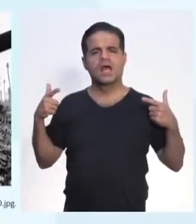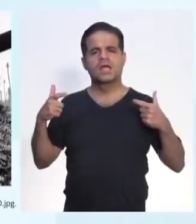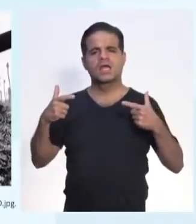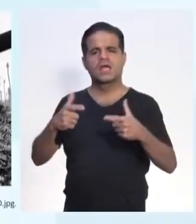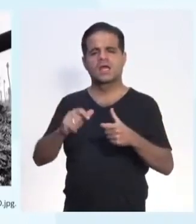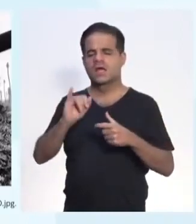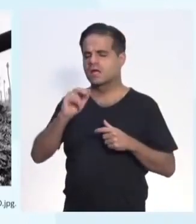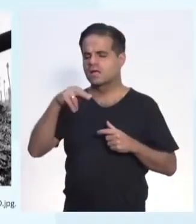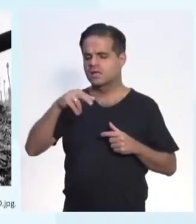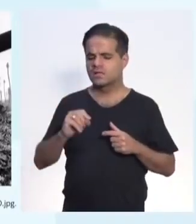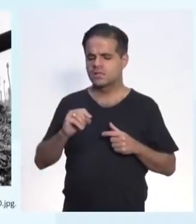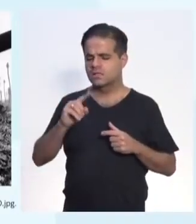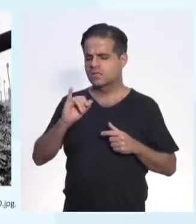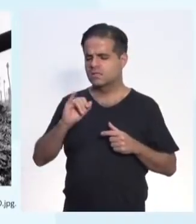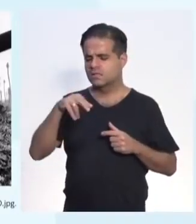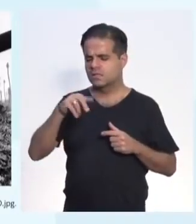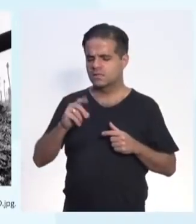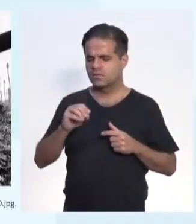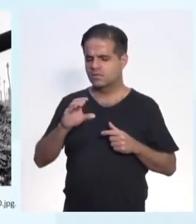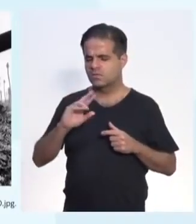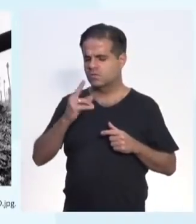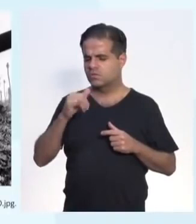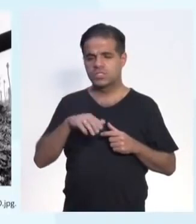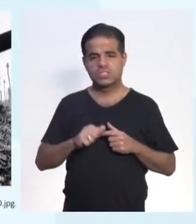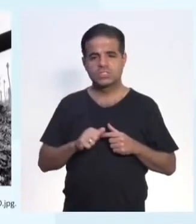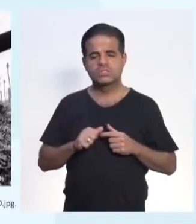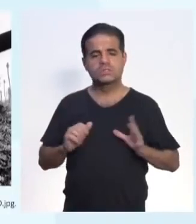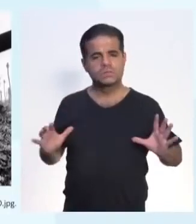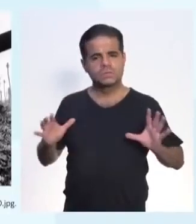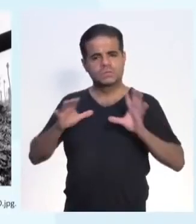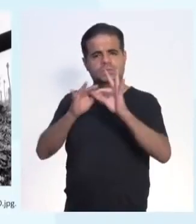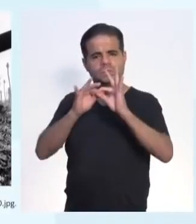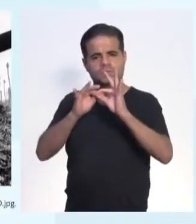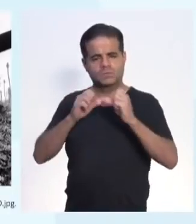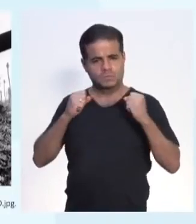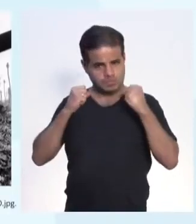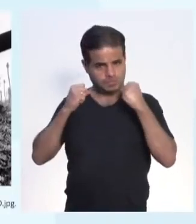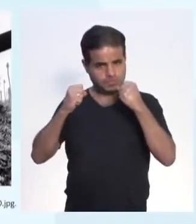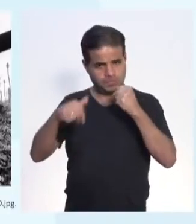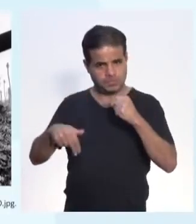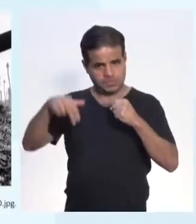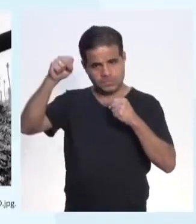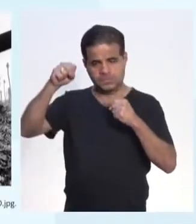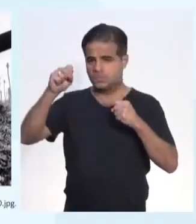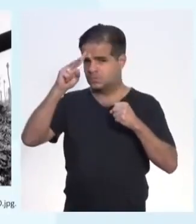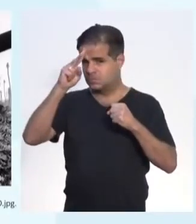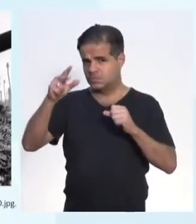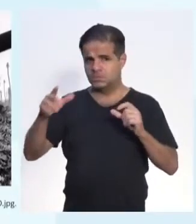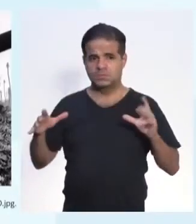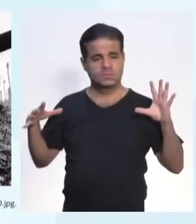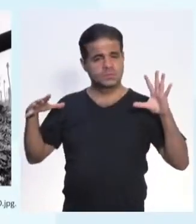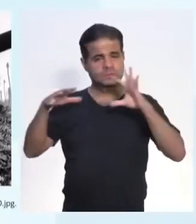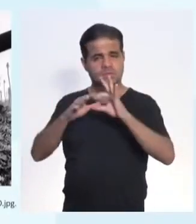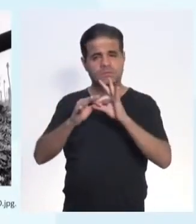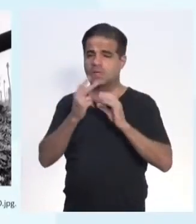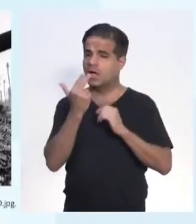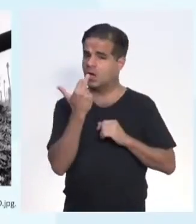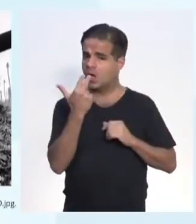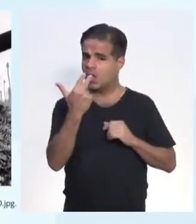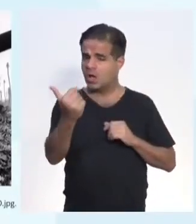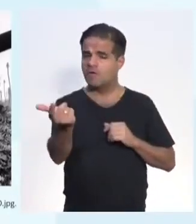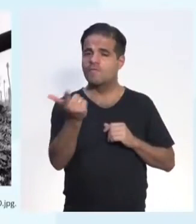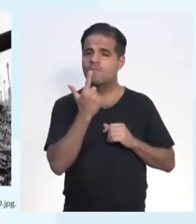Indochina? Foi o fortalecimento do norte vermelho. O que representa a cor